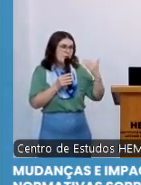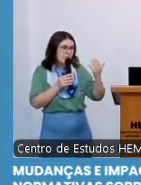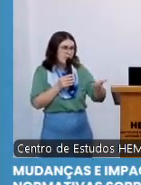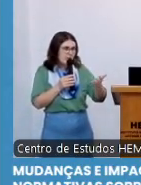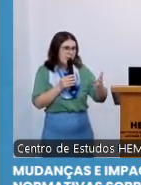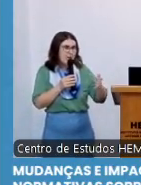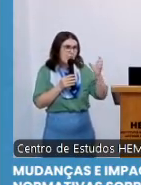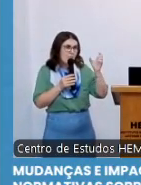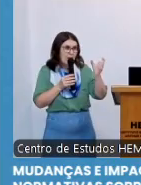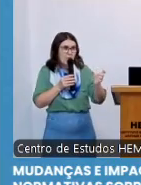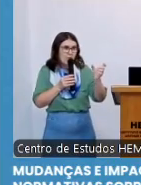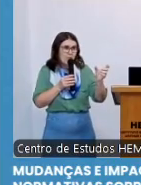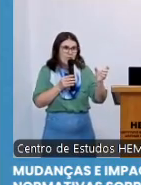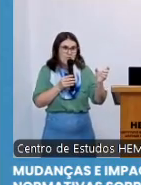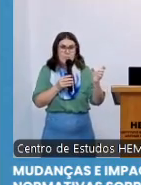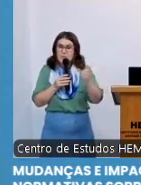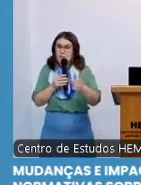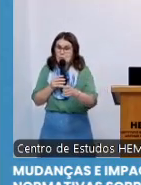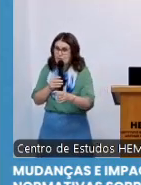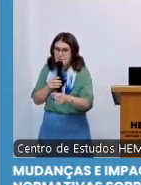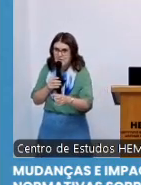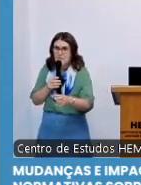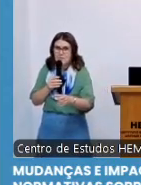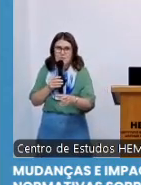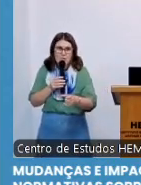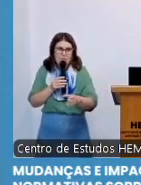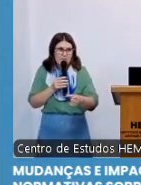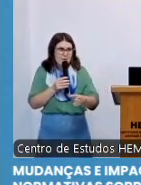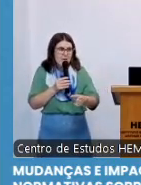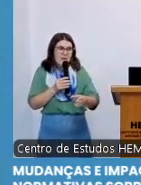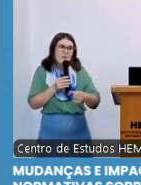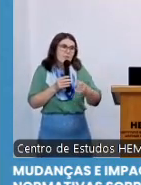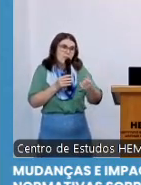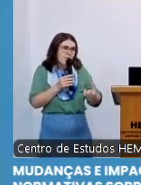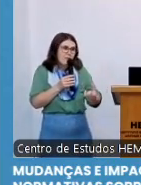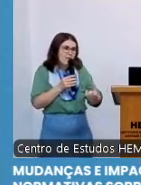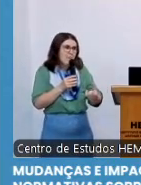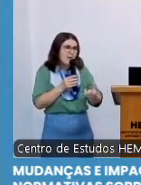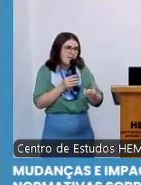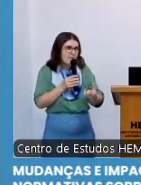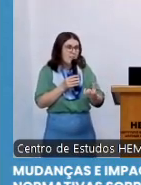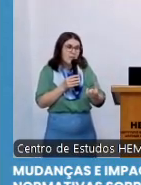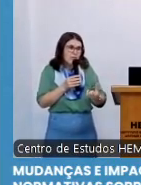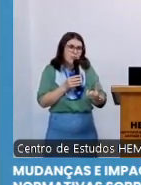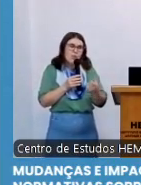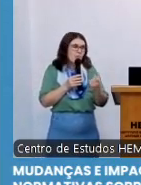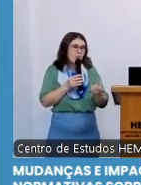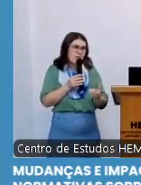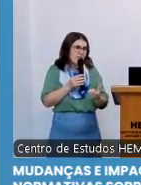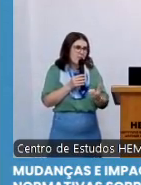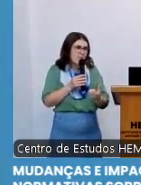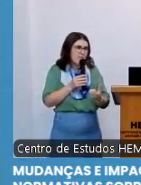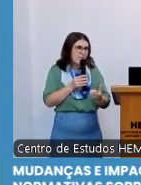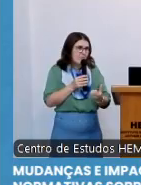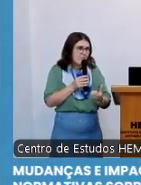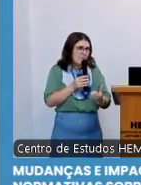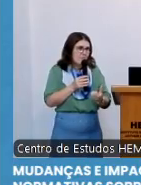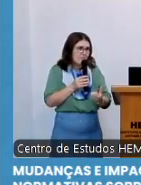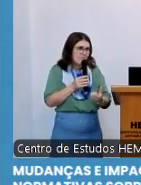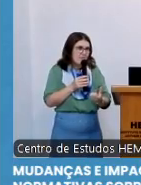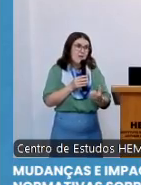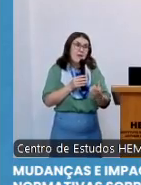agora que já vai ter que estar lá um valor fixo para todas as pessoas, isso não vai ser mais visto como um